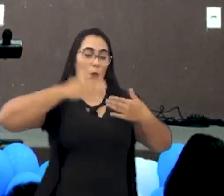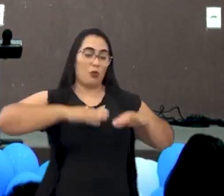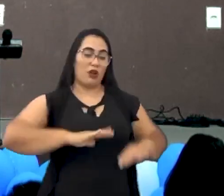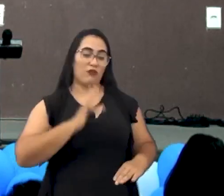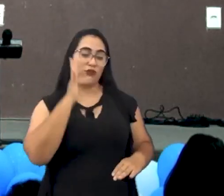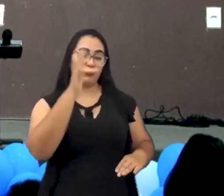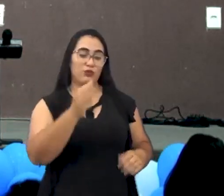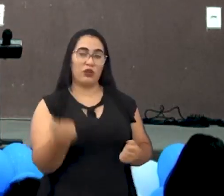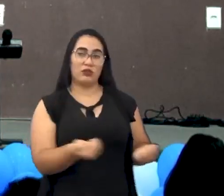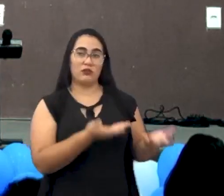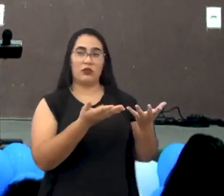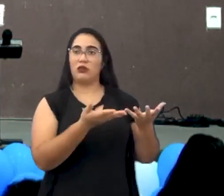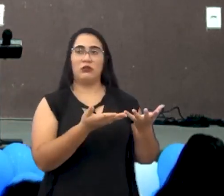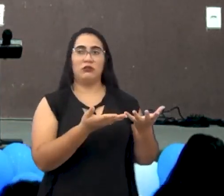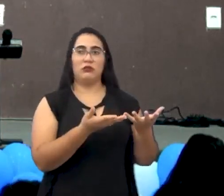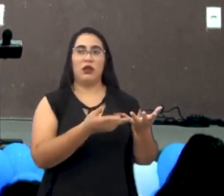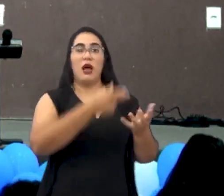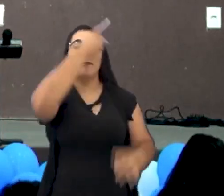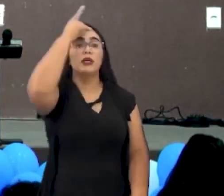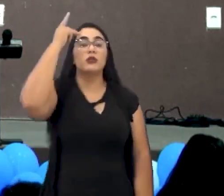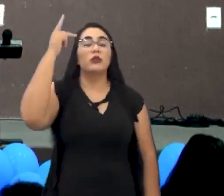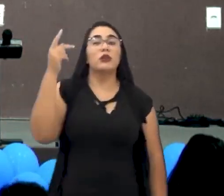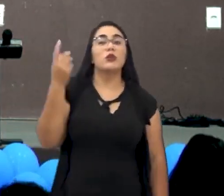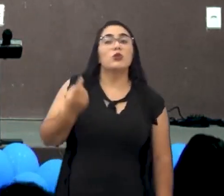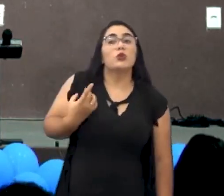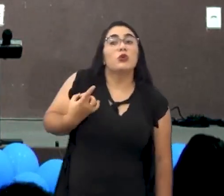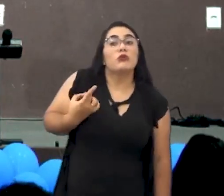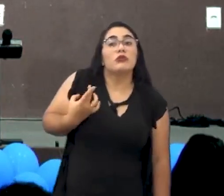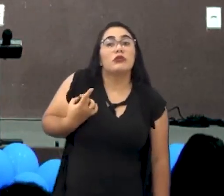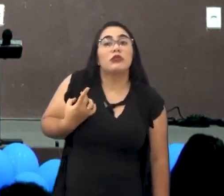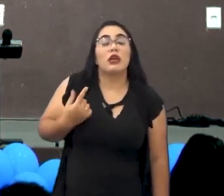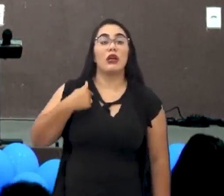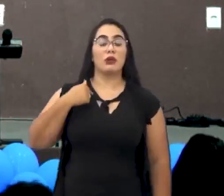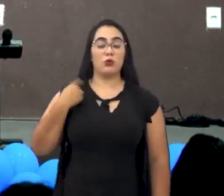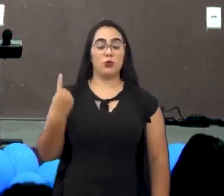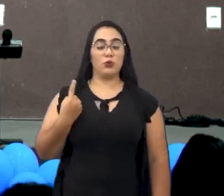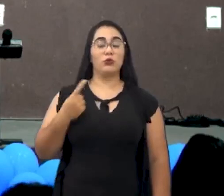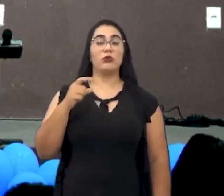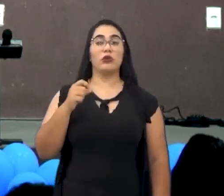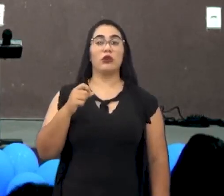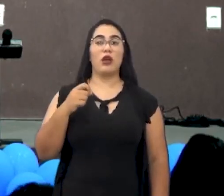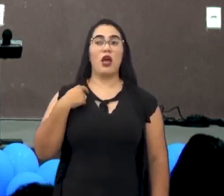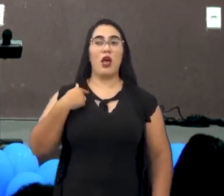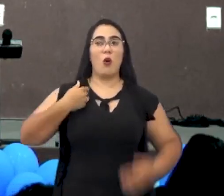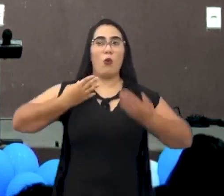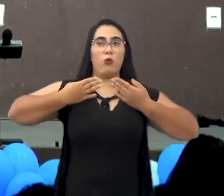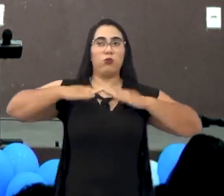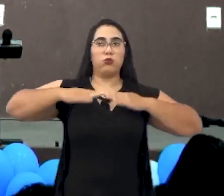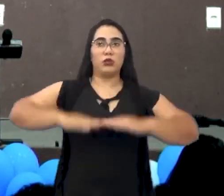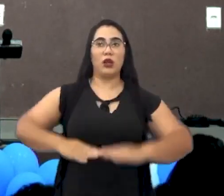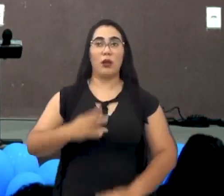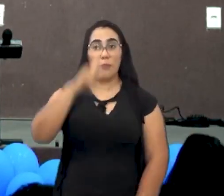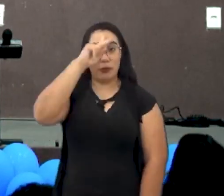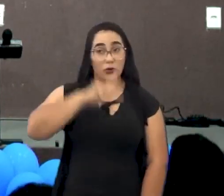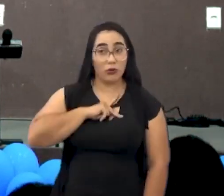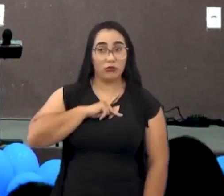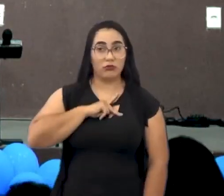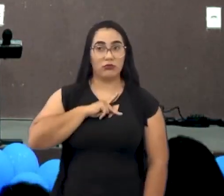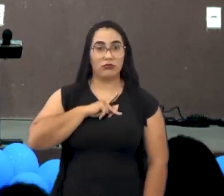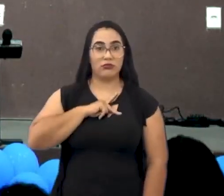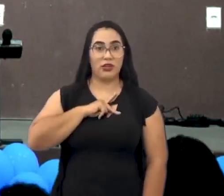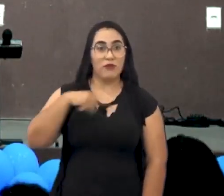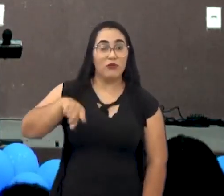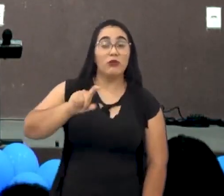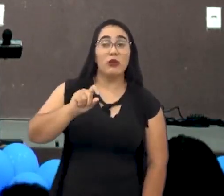Não. Os que se humilham, é necessário uma ação contra si. O que o texto está dizendo é uma ação contra si. É você